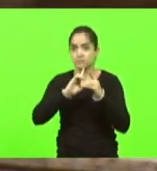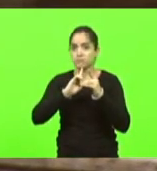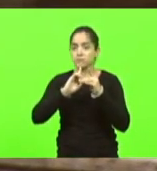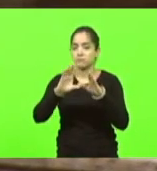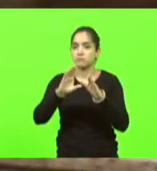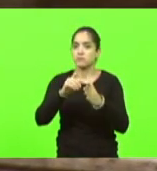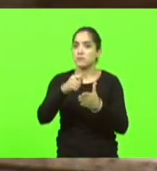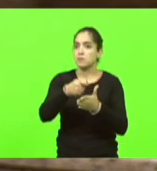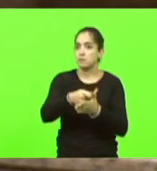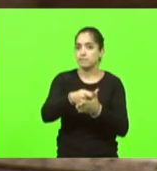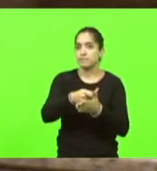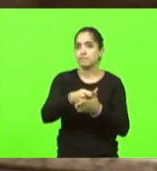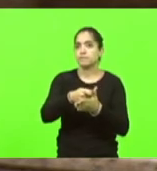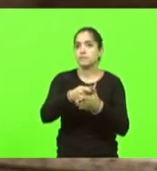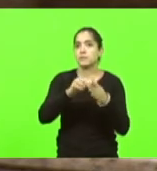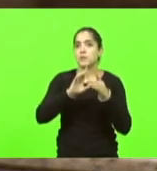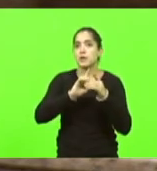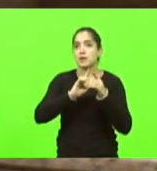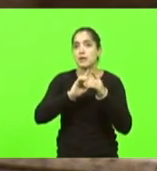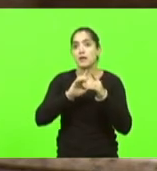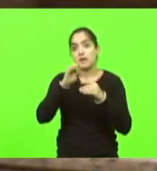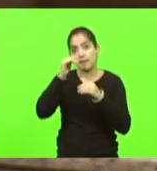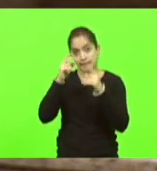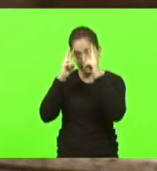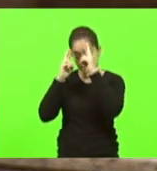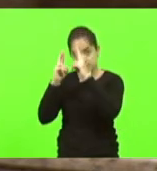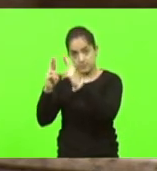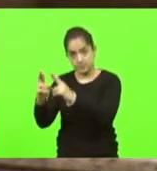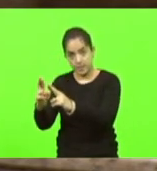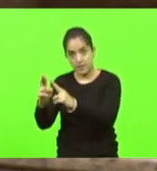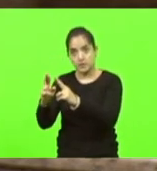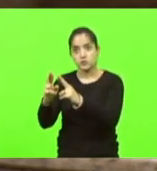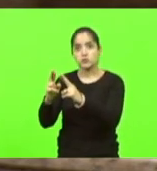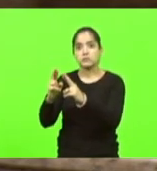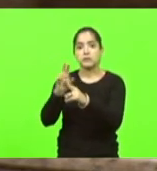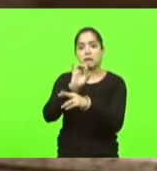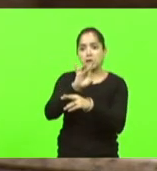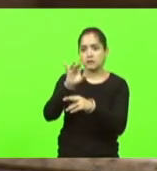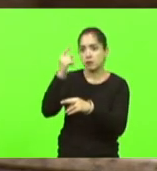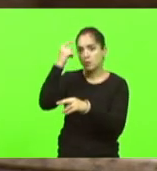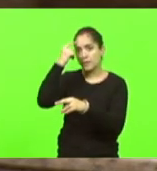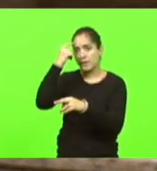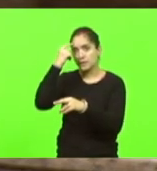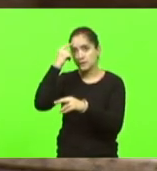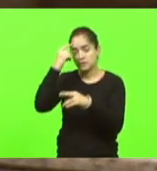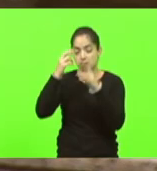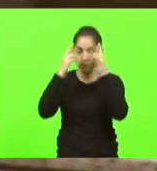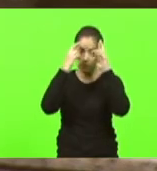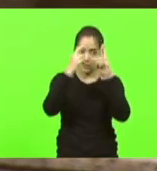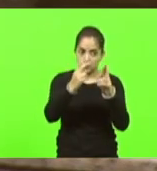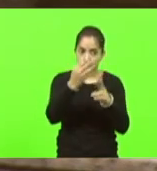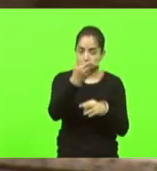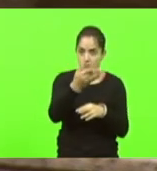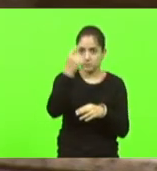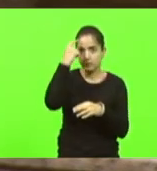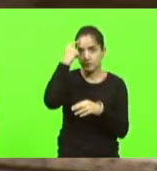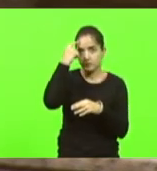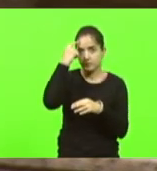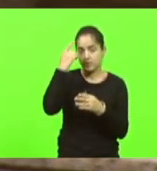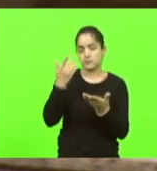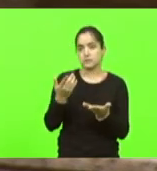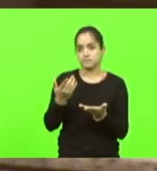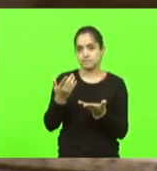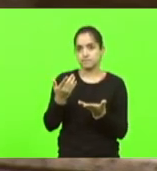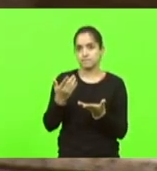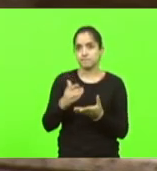isso respeite o próximo respeite o que Cada um pensa eu respeito que vossa excelência' pensa